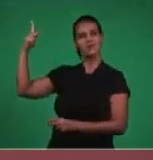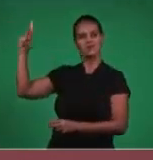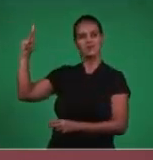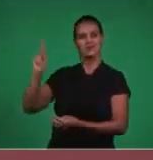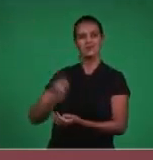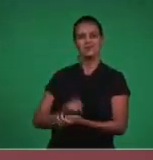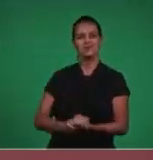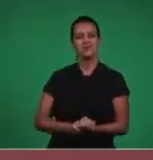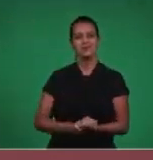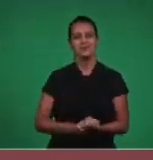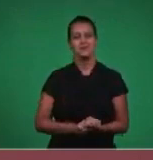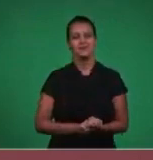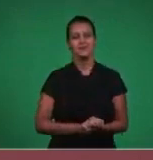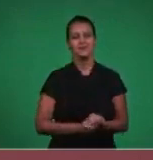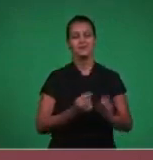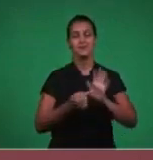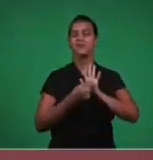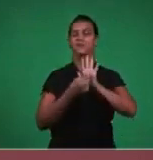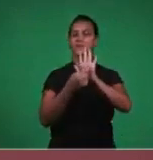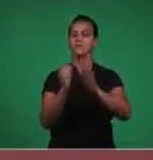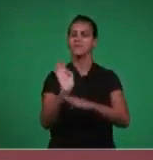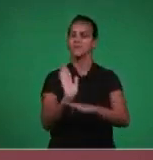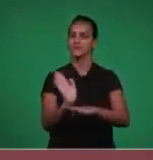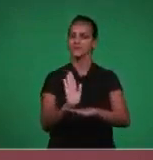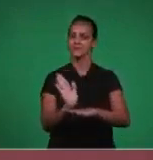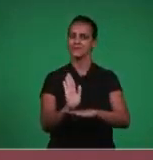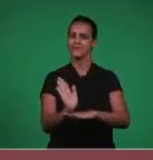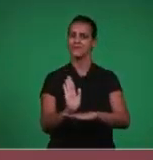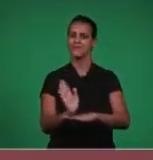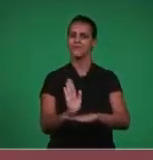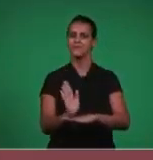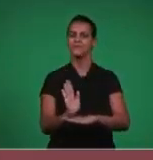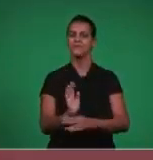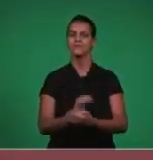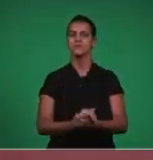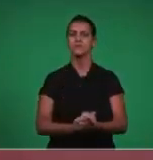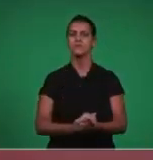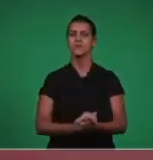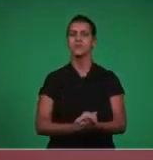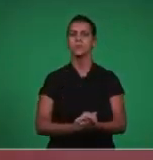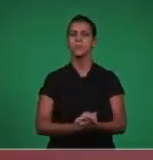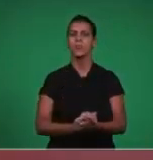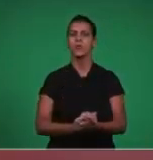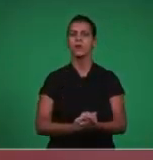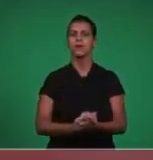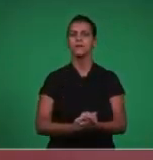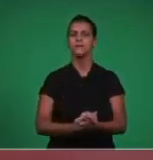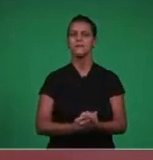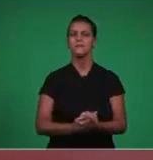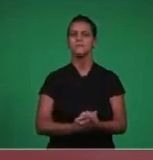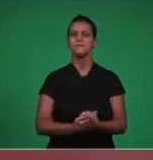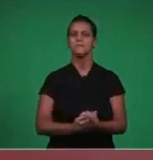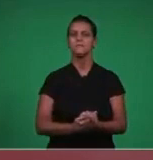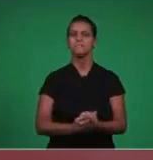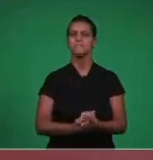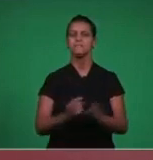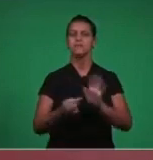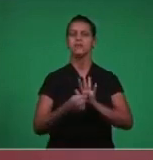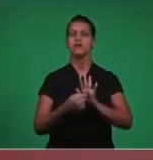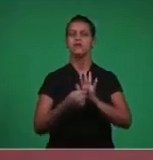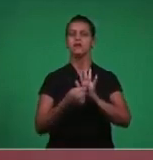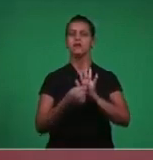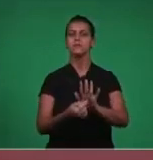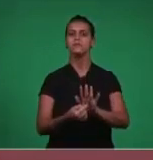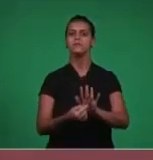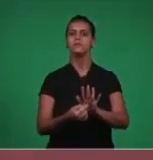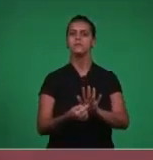Na verdade, vou passar um vídeo. Não era para ser flagelo bacteriano, era uma célula. Mas rapidamente, nós